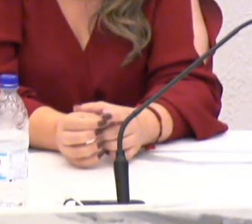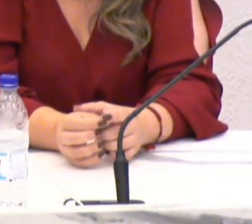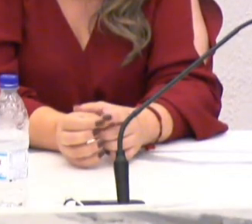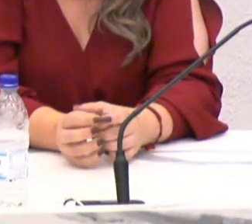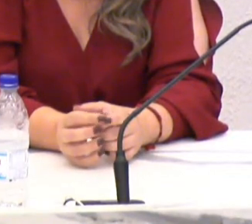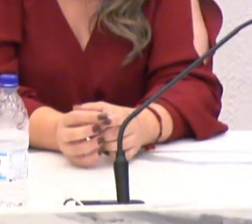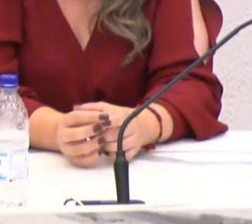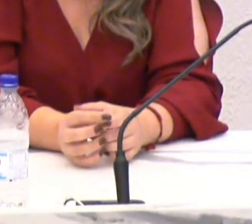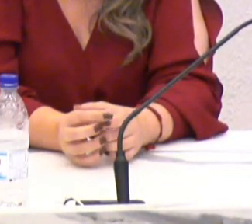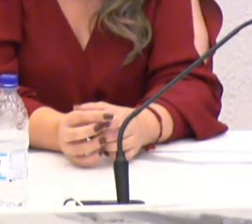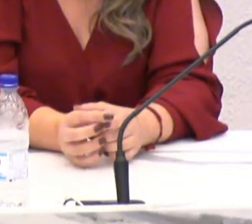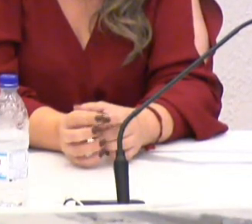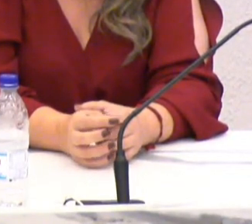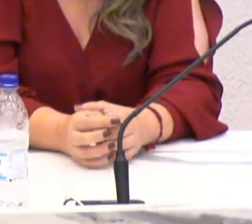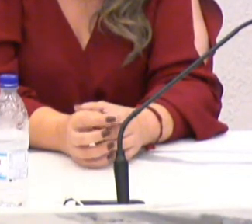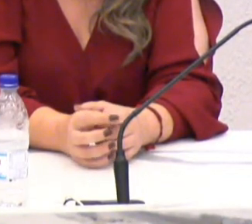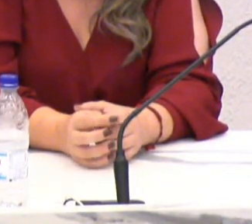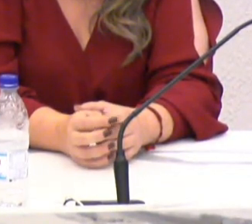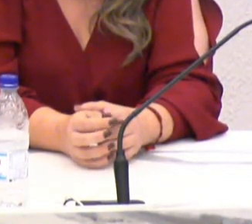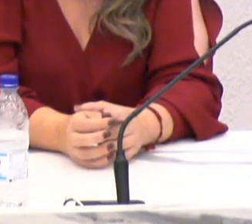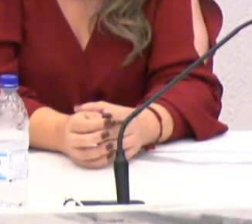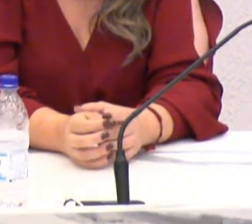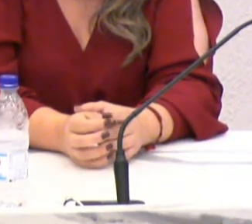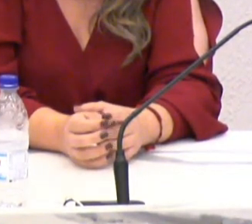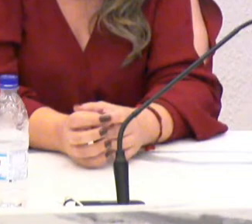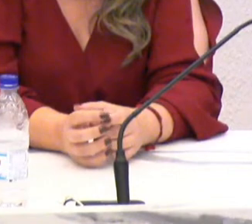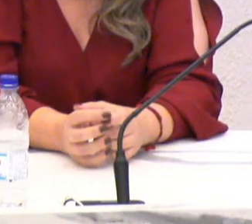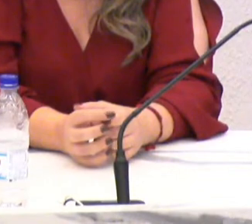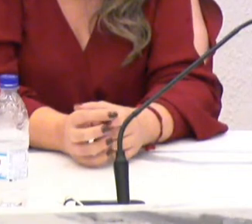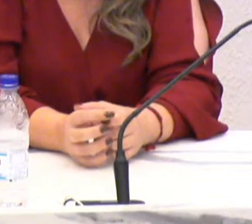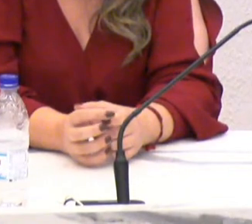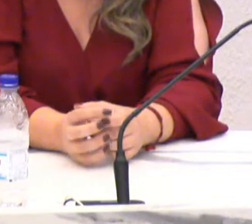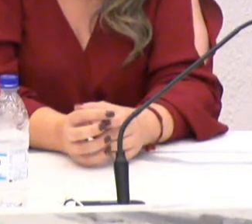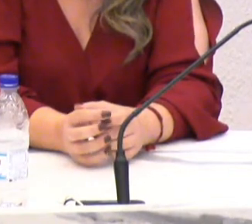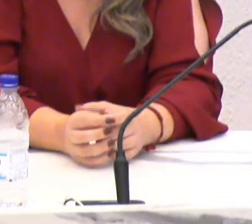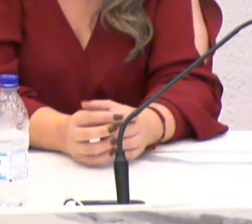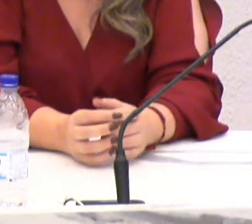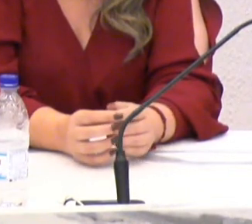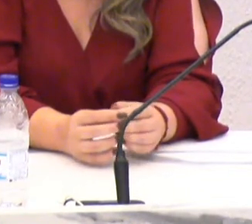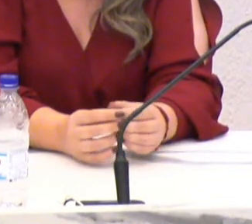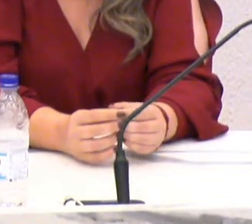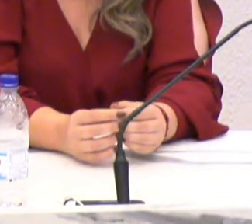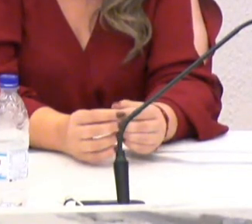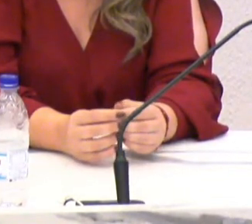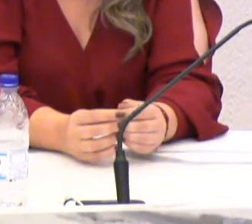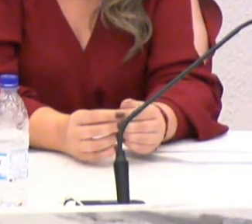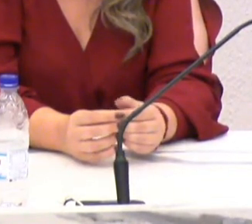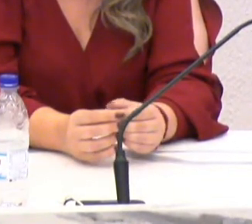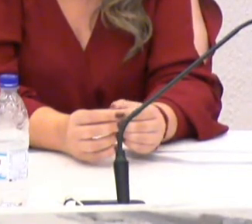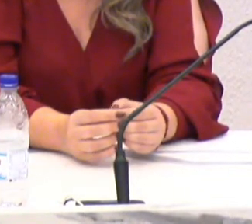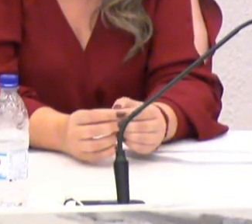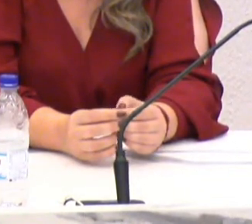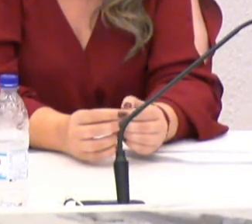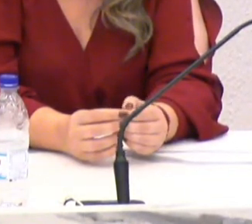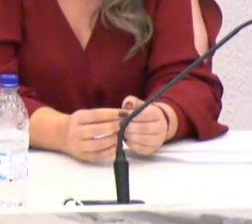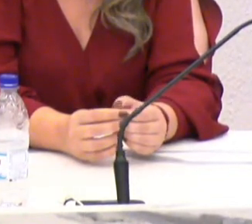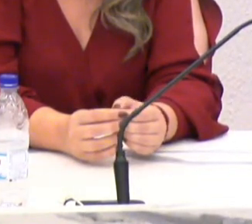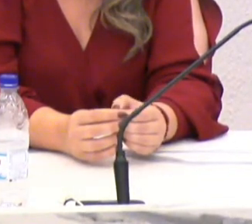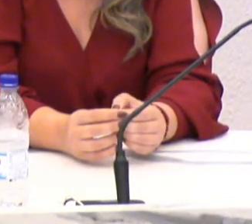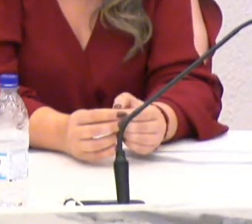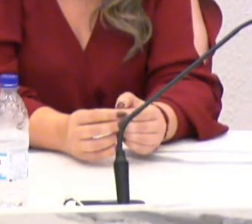eu elenquei todas essas iniciativas? Porque hoje é uma noite de festa e temos muito a comemorar. Porque